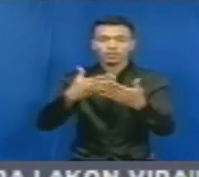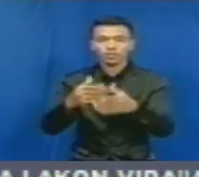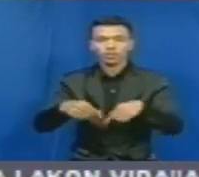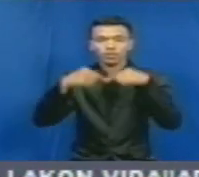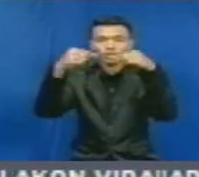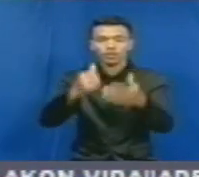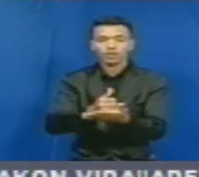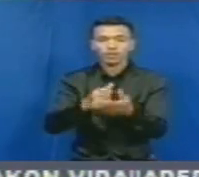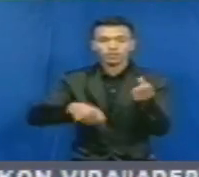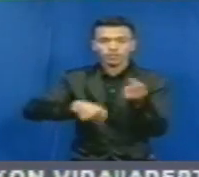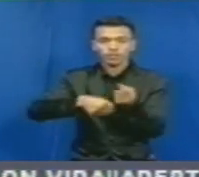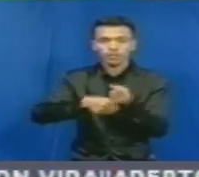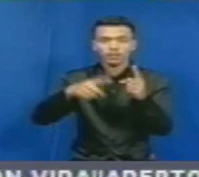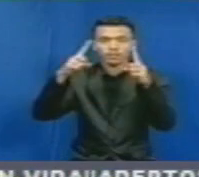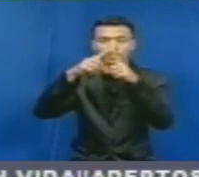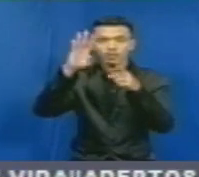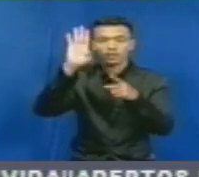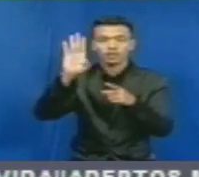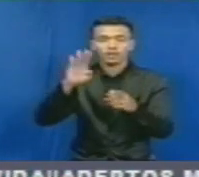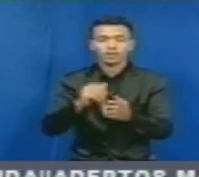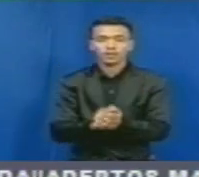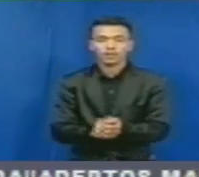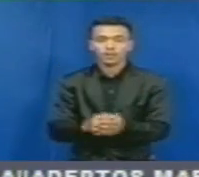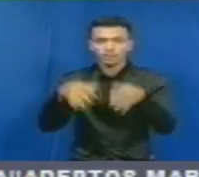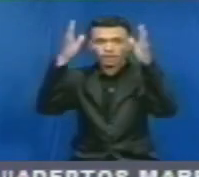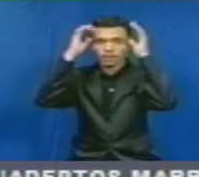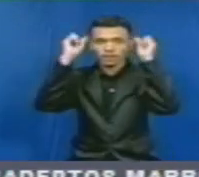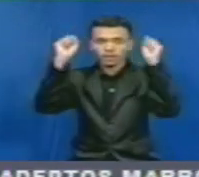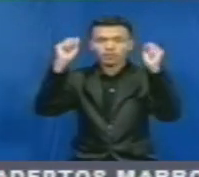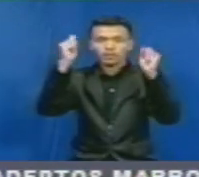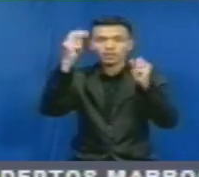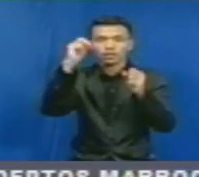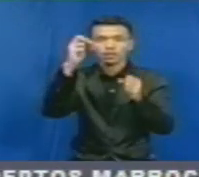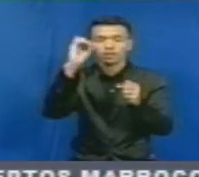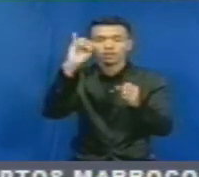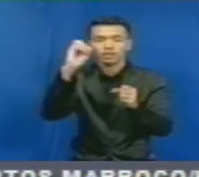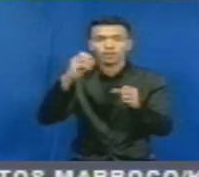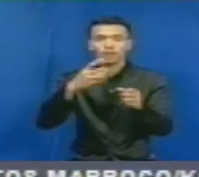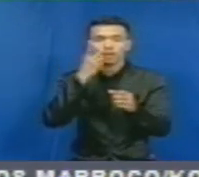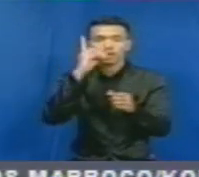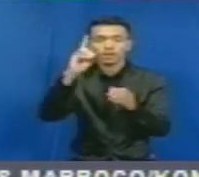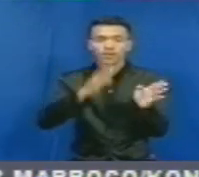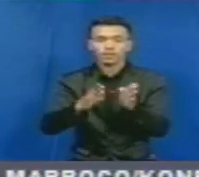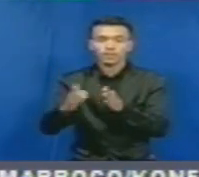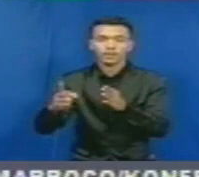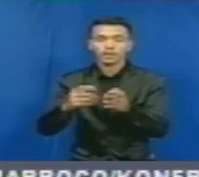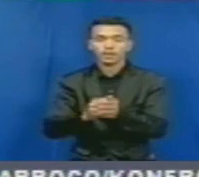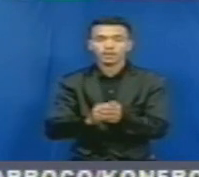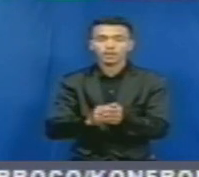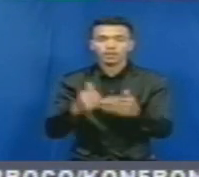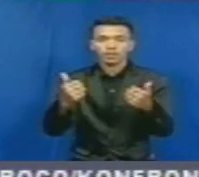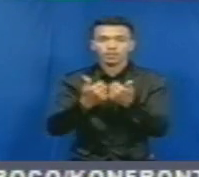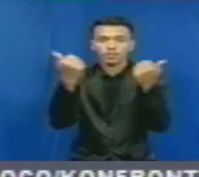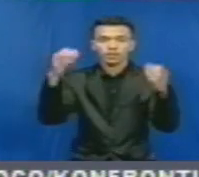apoio máximo para Irene. Presidente eleito António Lela Runo Cruz declara se prepara programa no plano onde compete